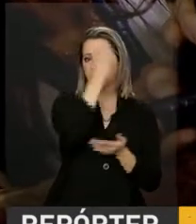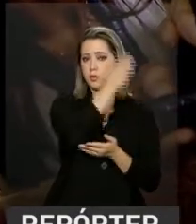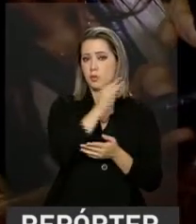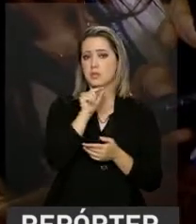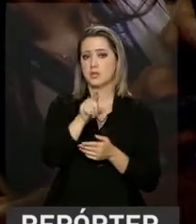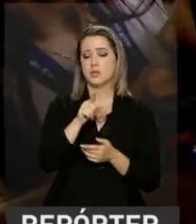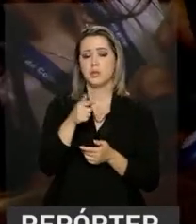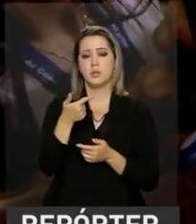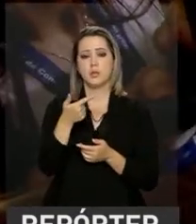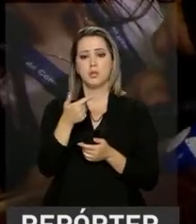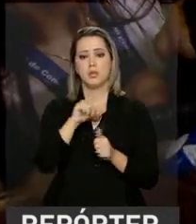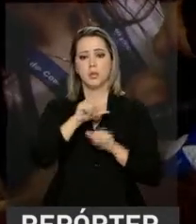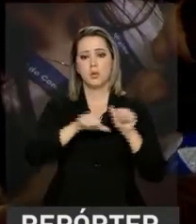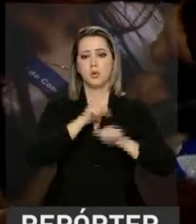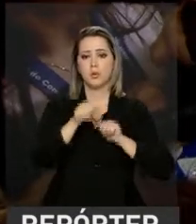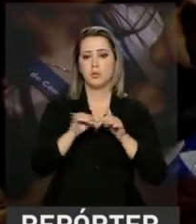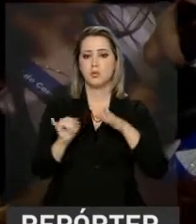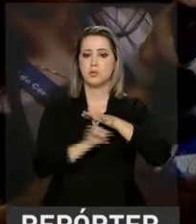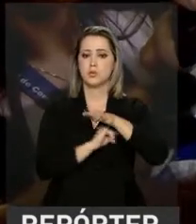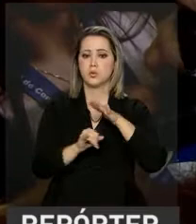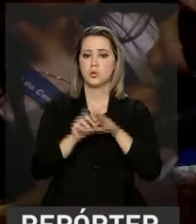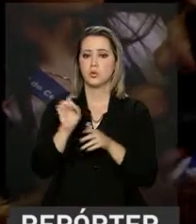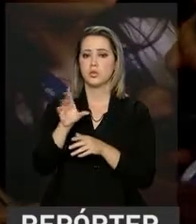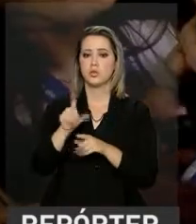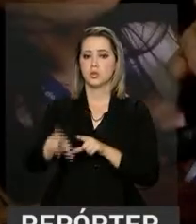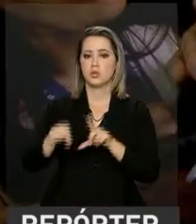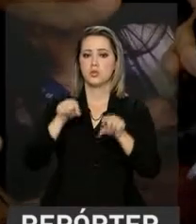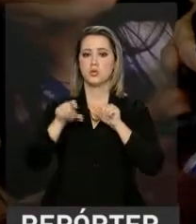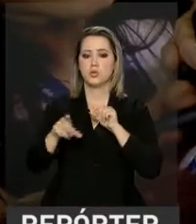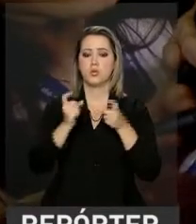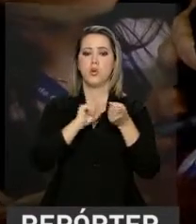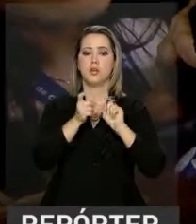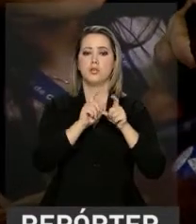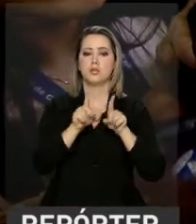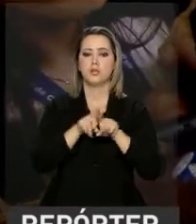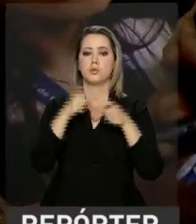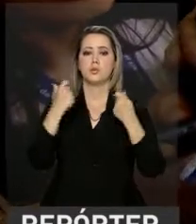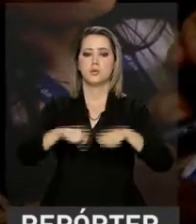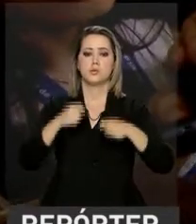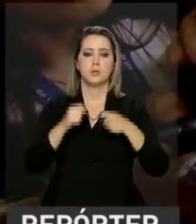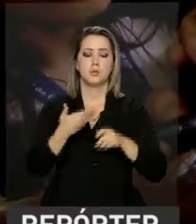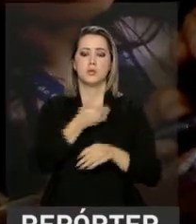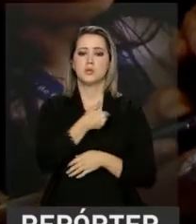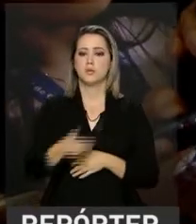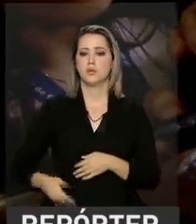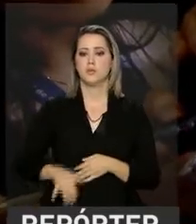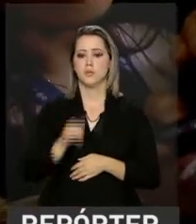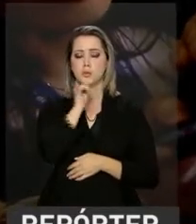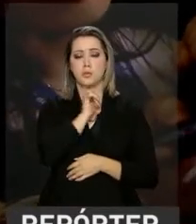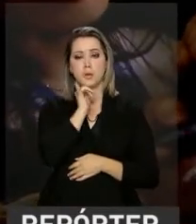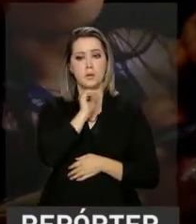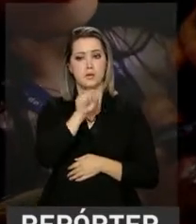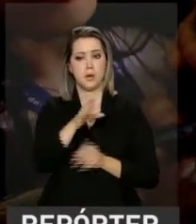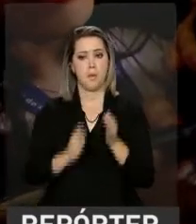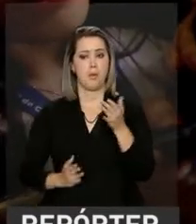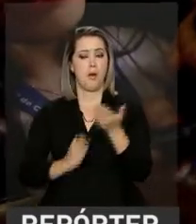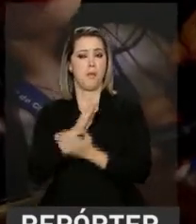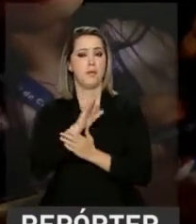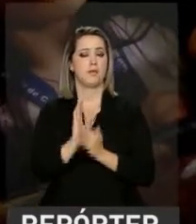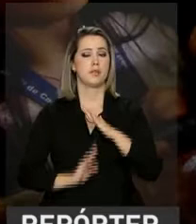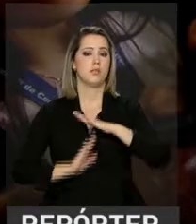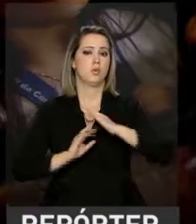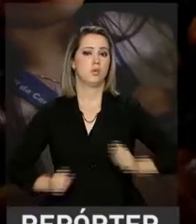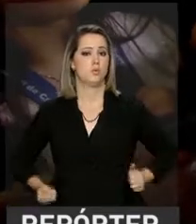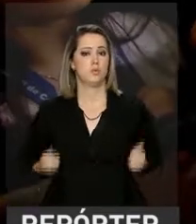país. Não é meramente decisão administrativa que depende de um governo. Por exemplo, a aprovação do teto dos